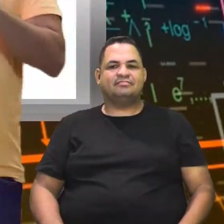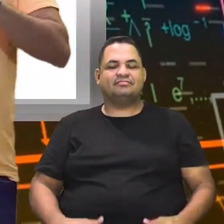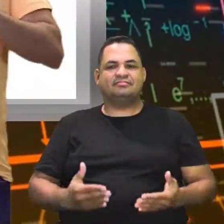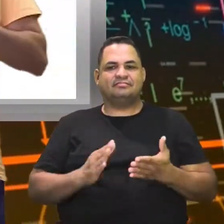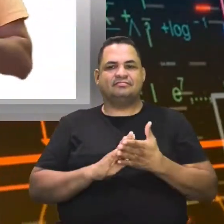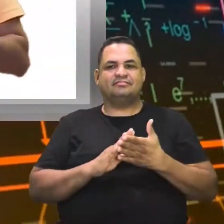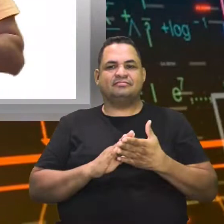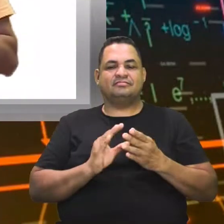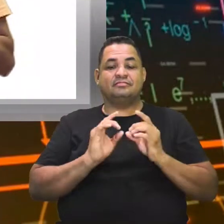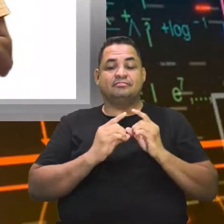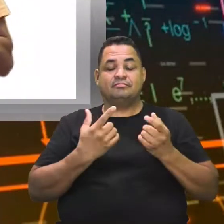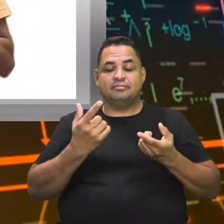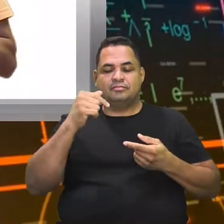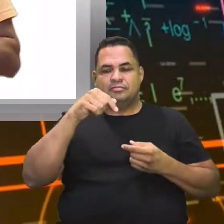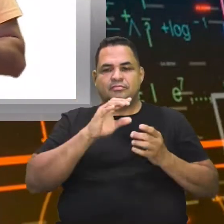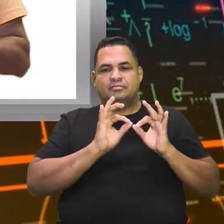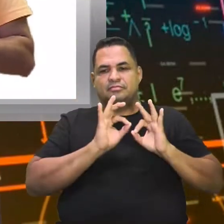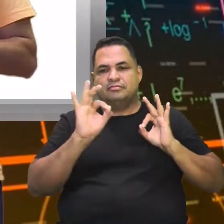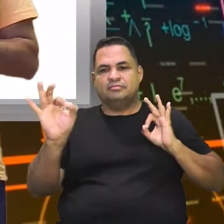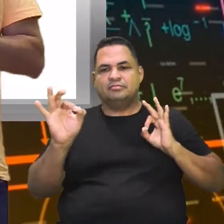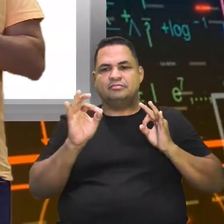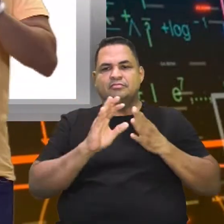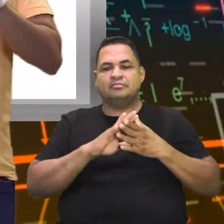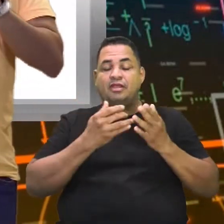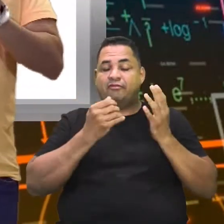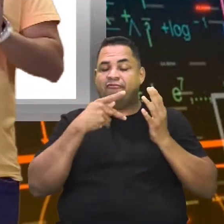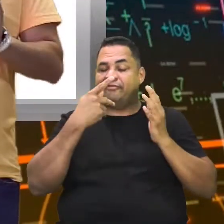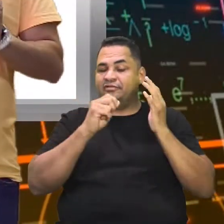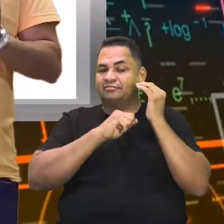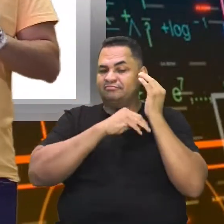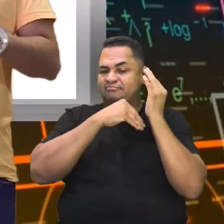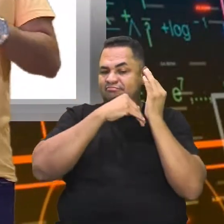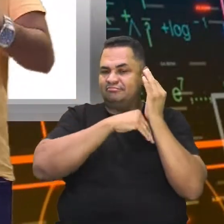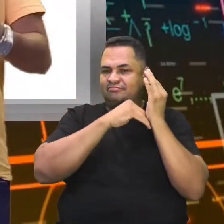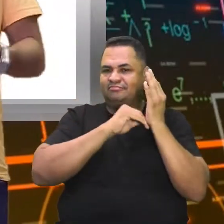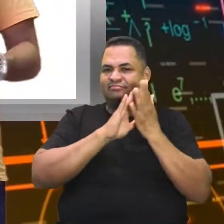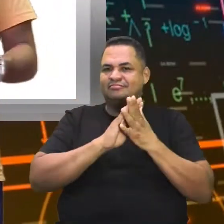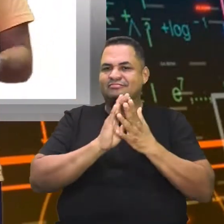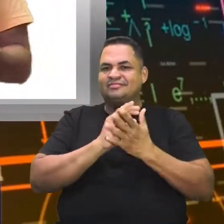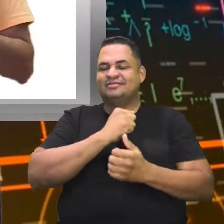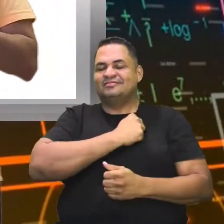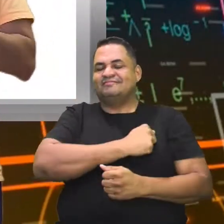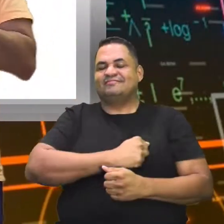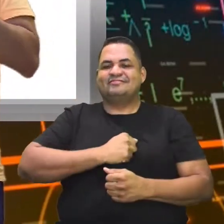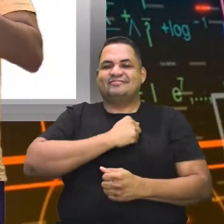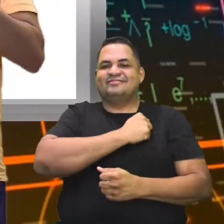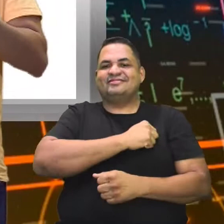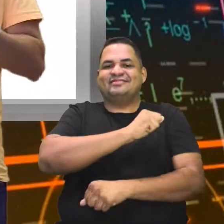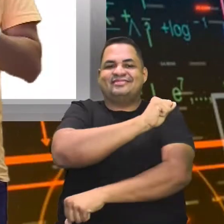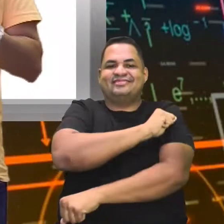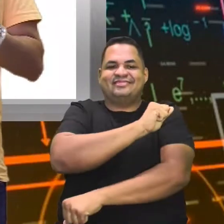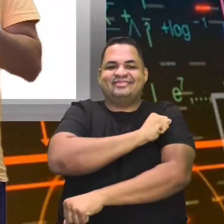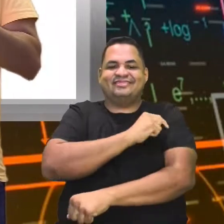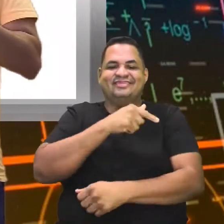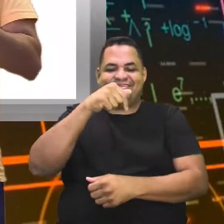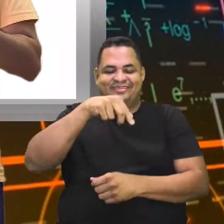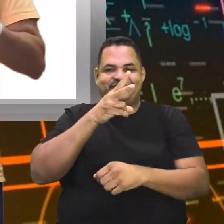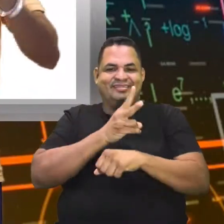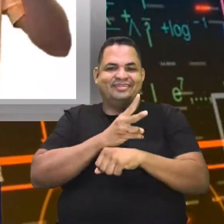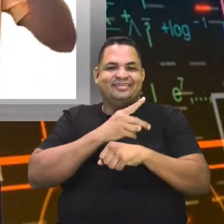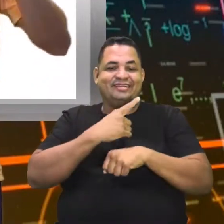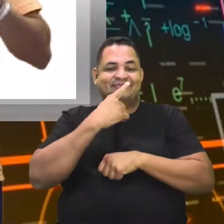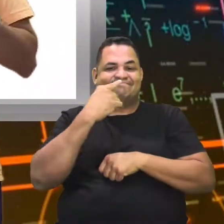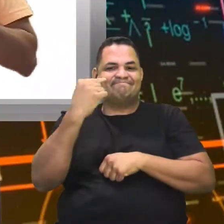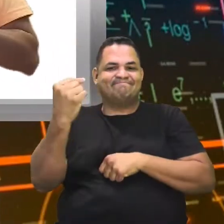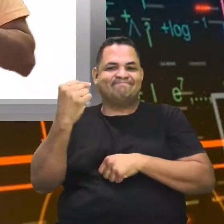E eu vou revelar um segredo para vocês, tá? Ela sente tanta saudade de estar com os alunos que vira e mexe aqui no estúdio, ela